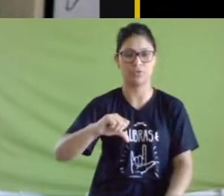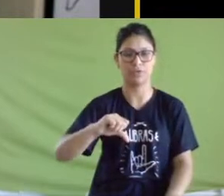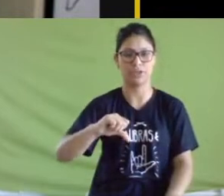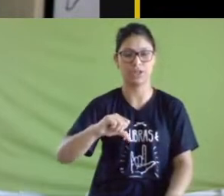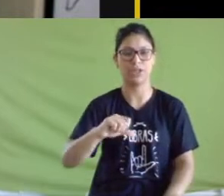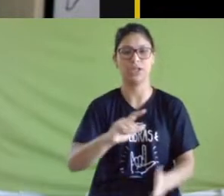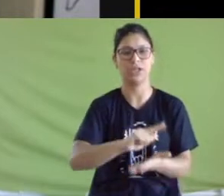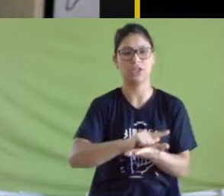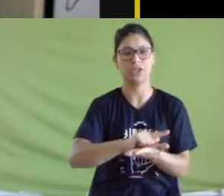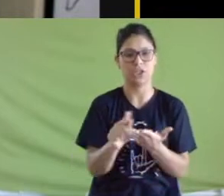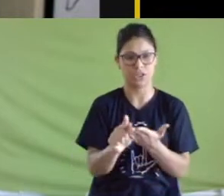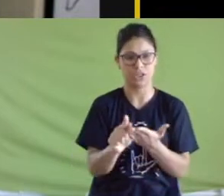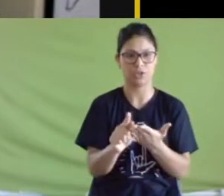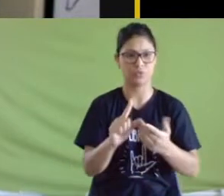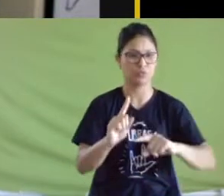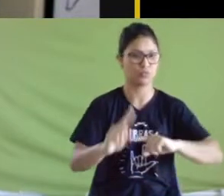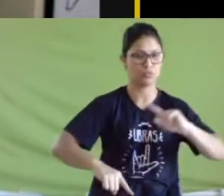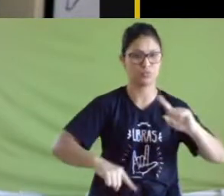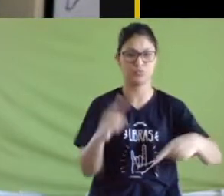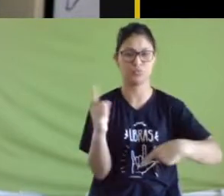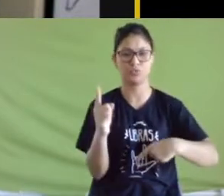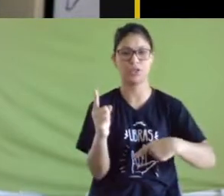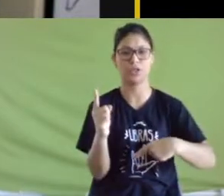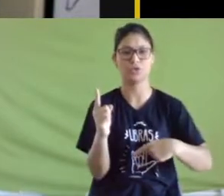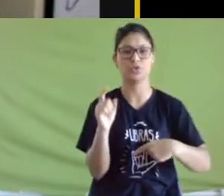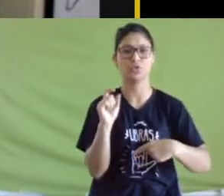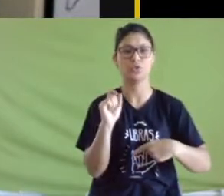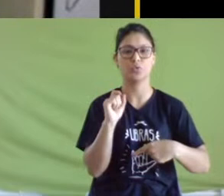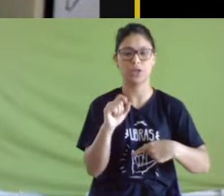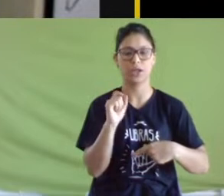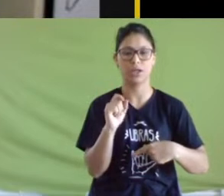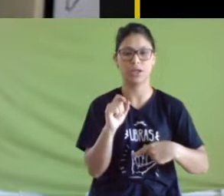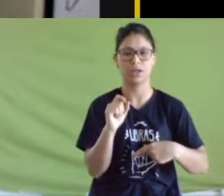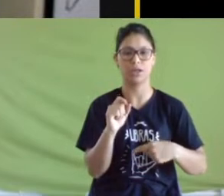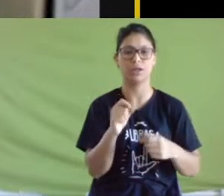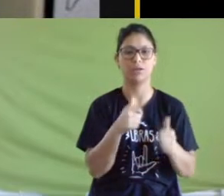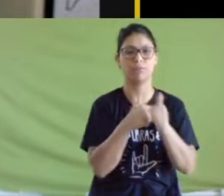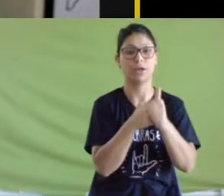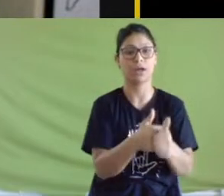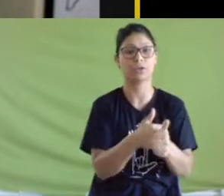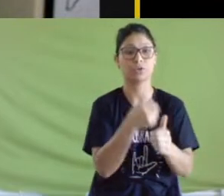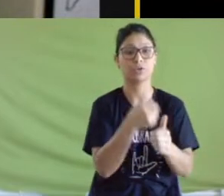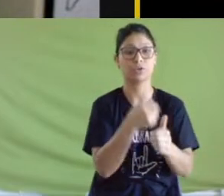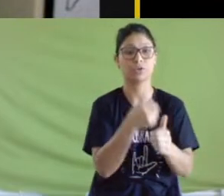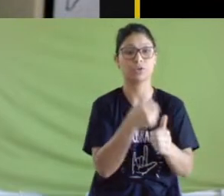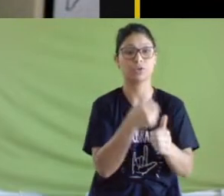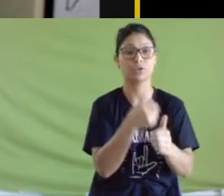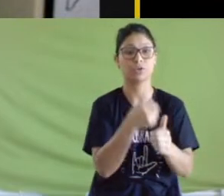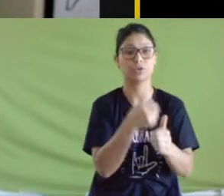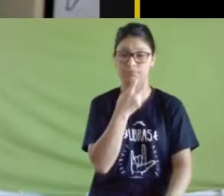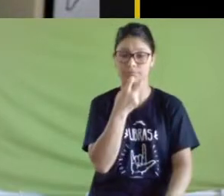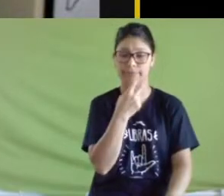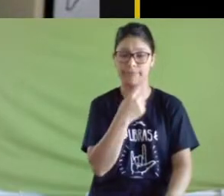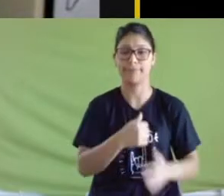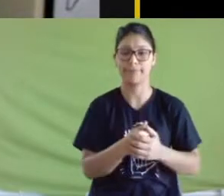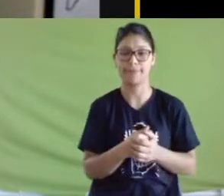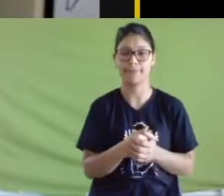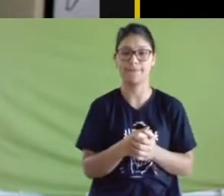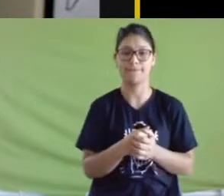fazem sucesso são os gêneros que se aproximam da fala. Isso fez também com